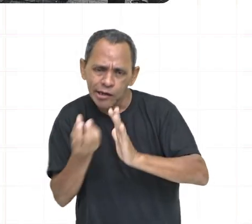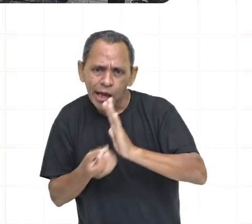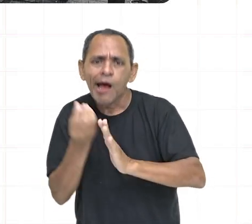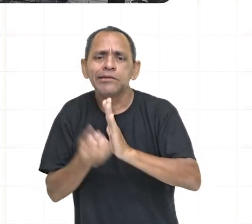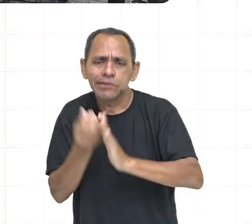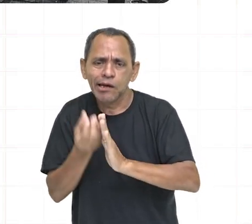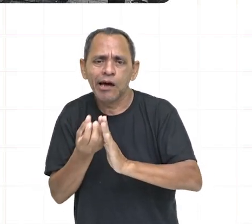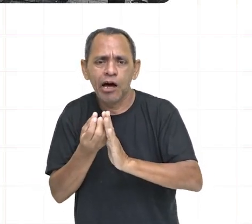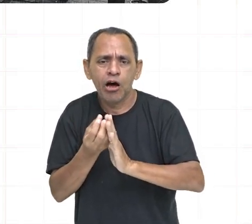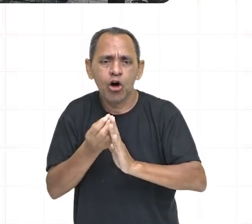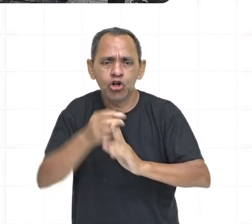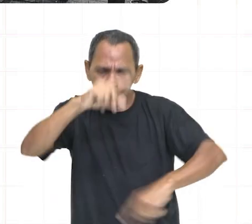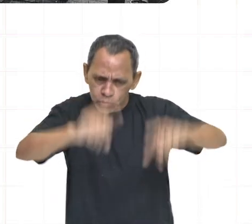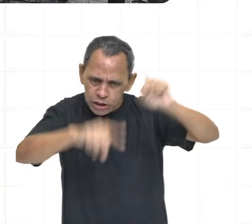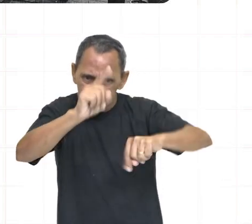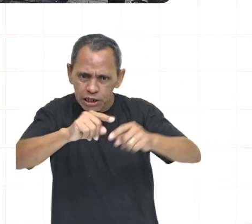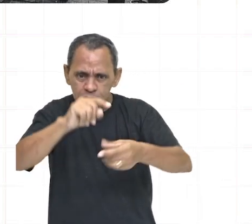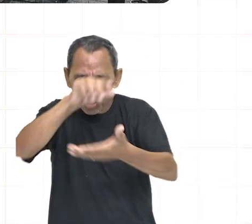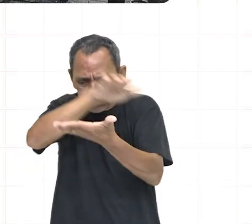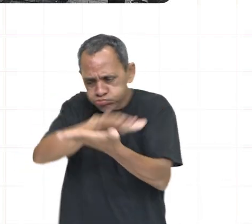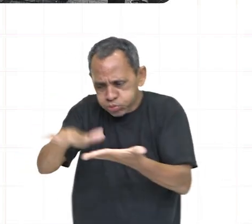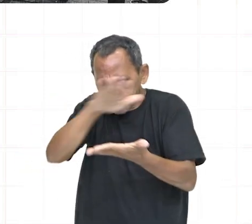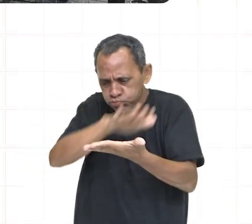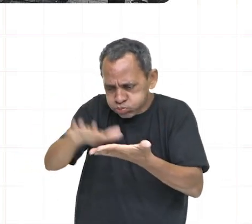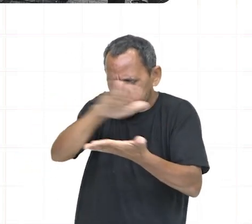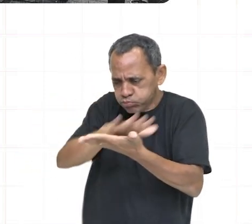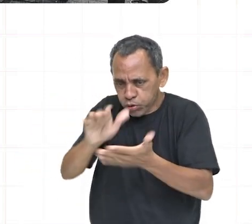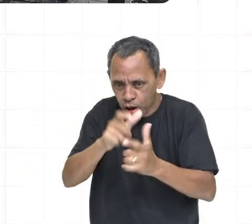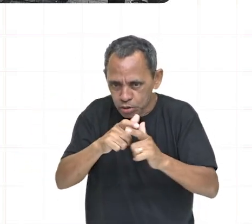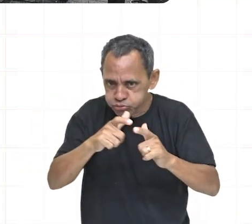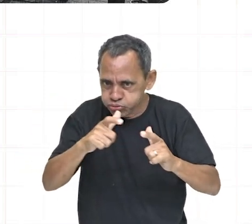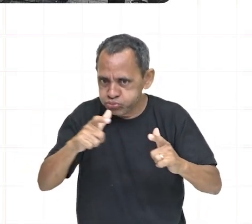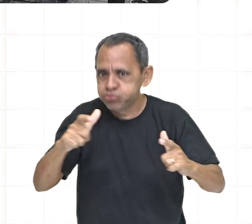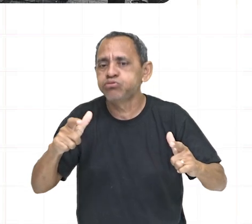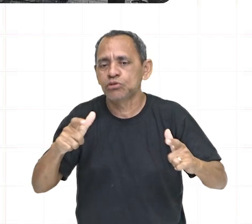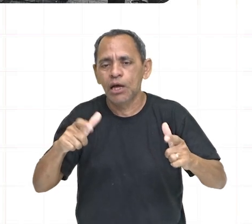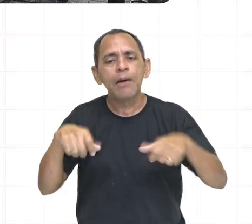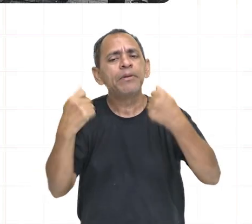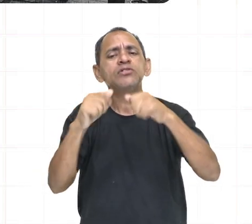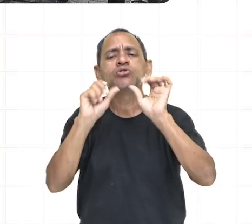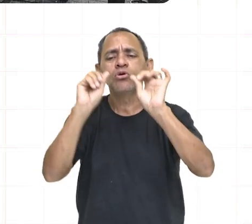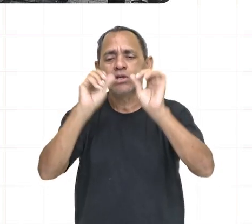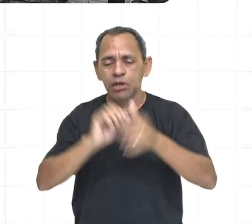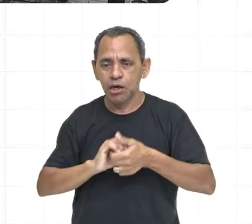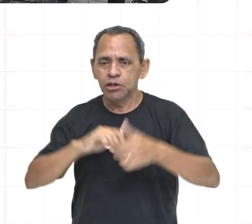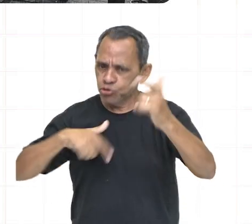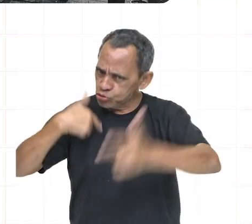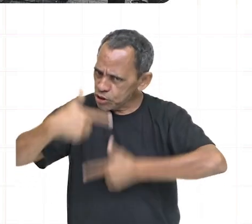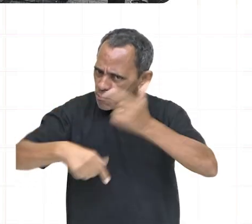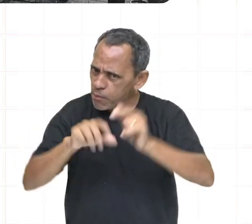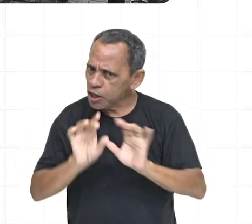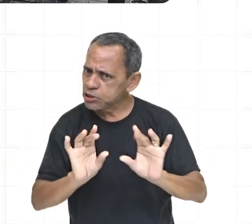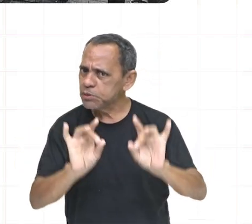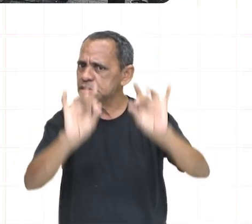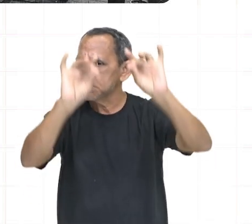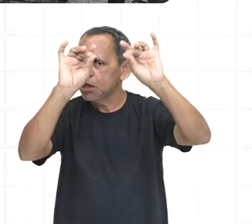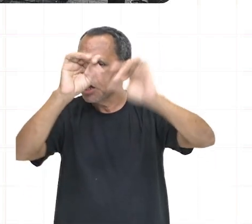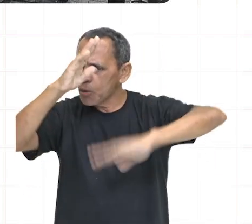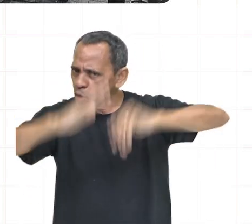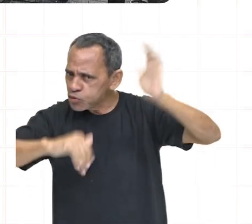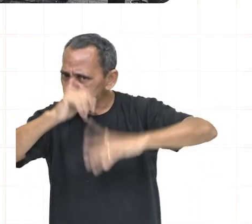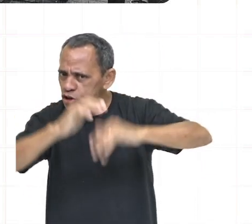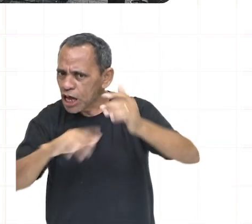escala, isso exigiu cada vez mais um trabalho especializado, né? Assim como demandas